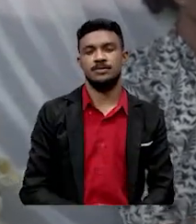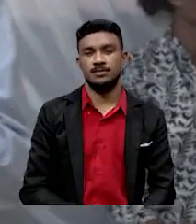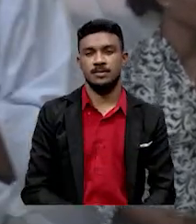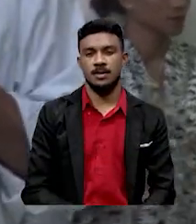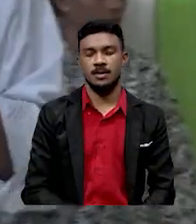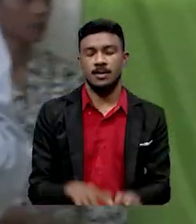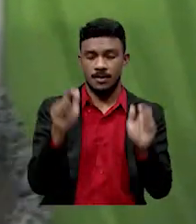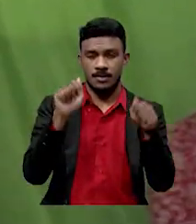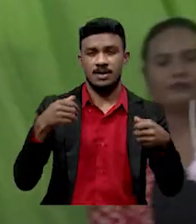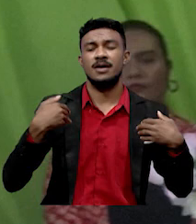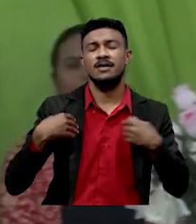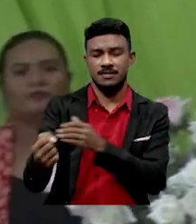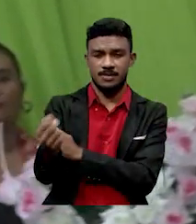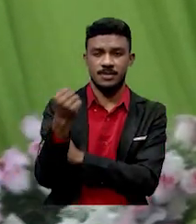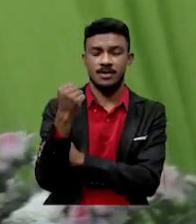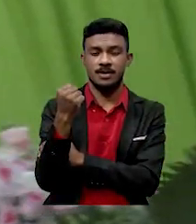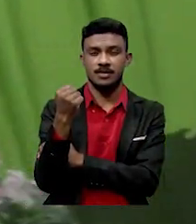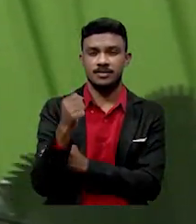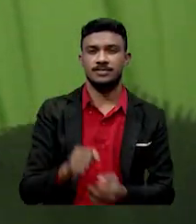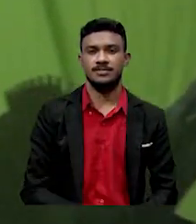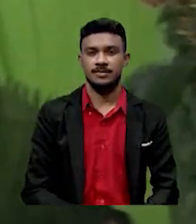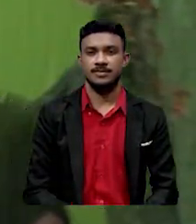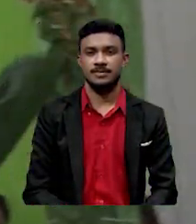pela ilibit liu,